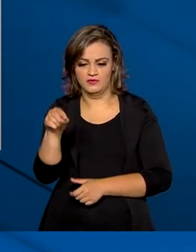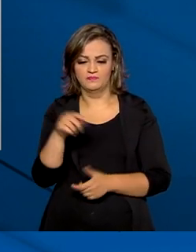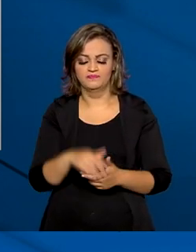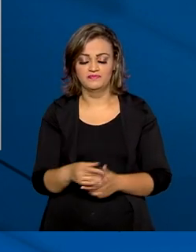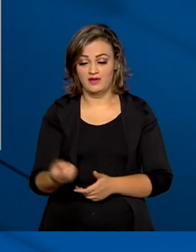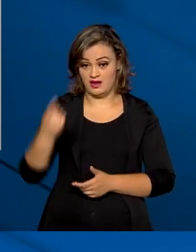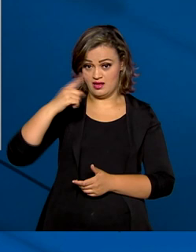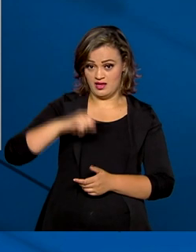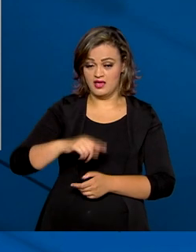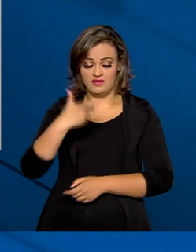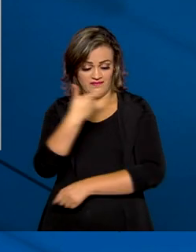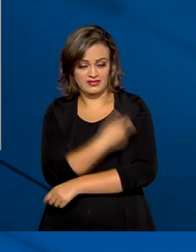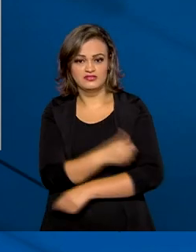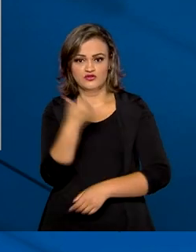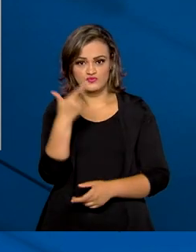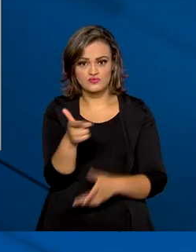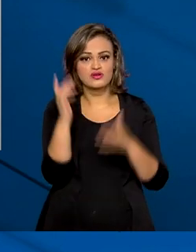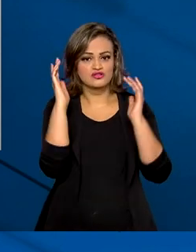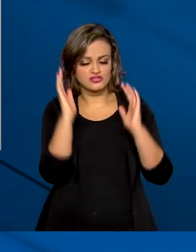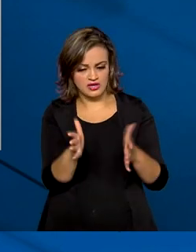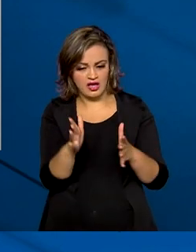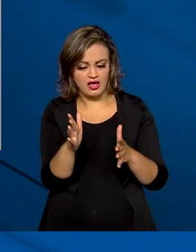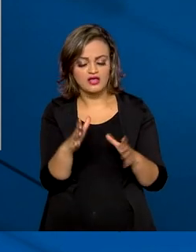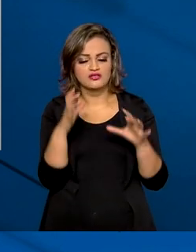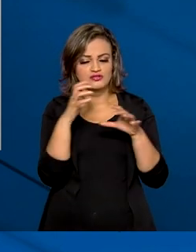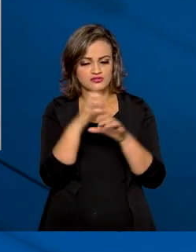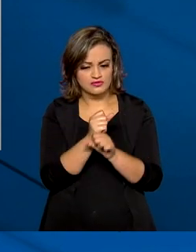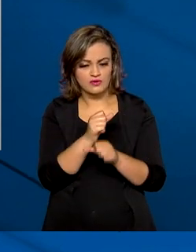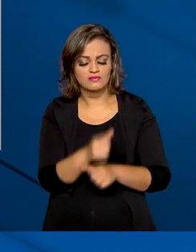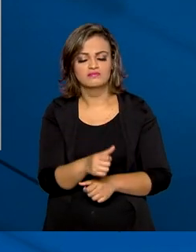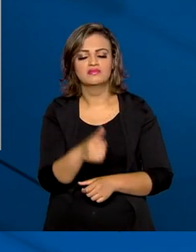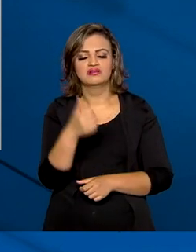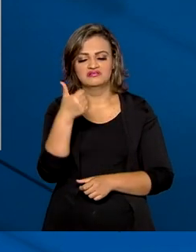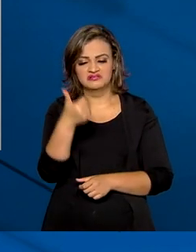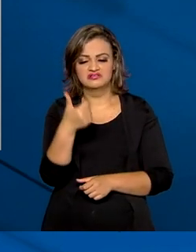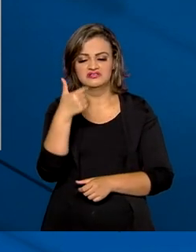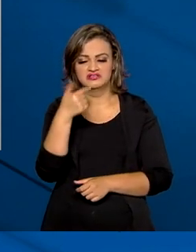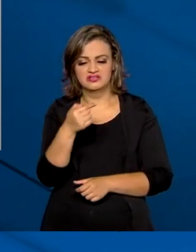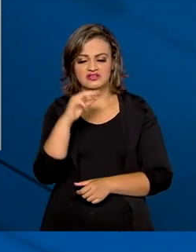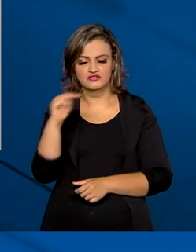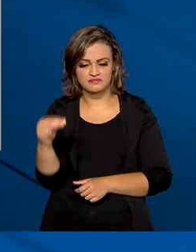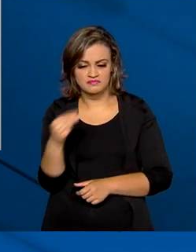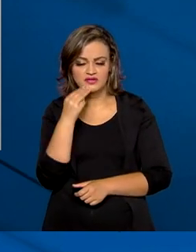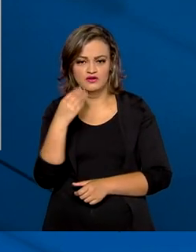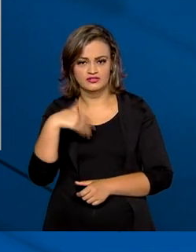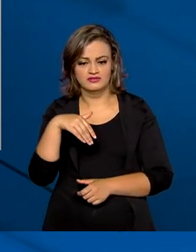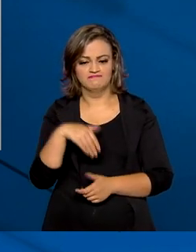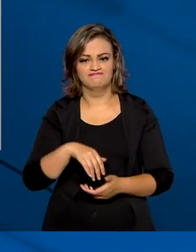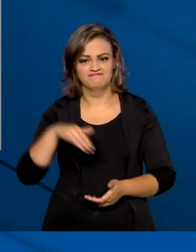mil e o número de brasileiros que tomaram as duas doses de vacinas já ultrapassa os 17 milhões